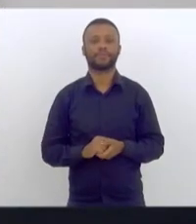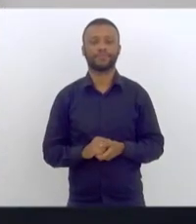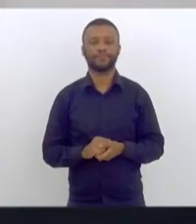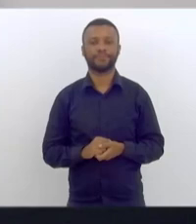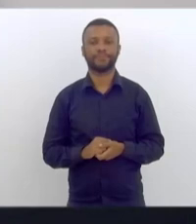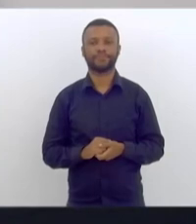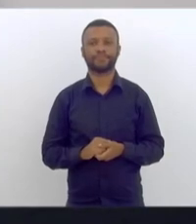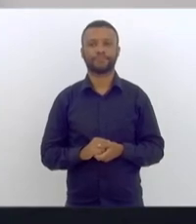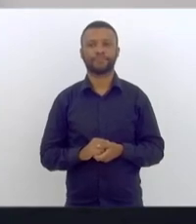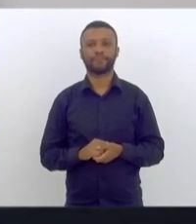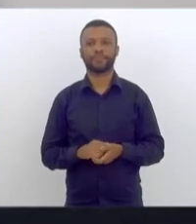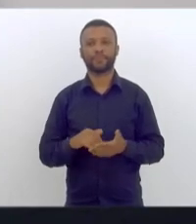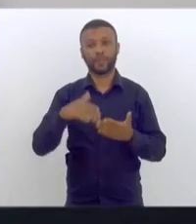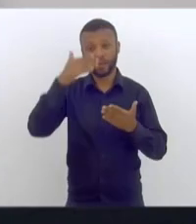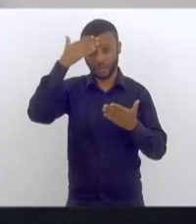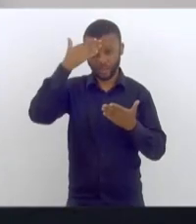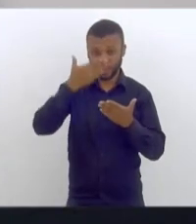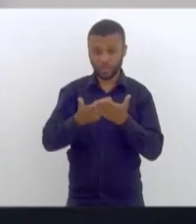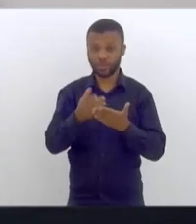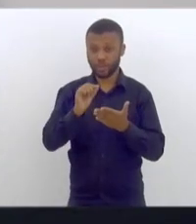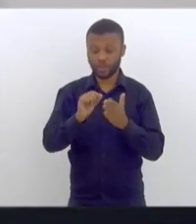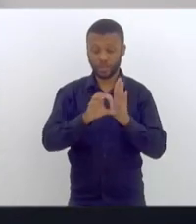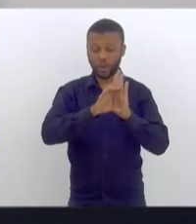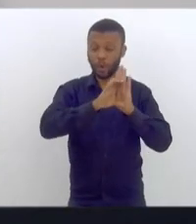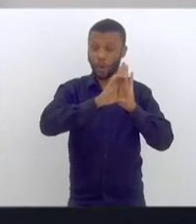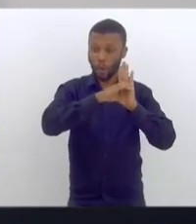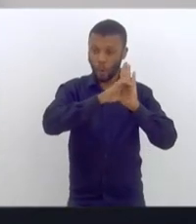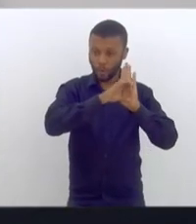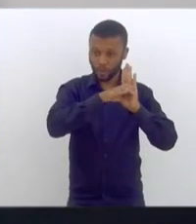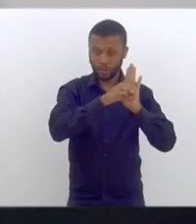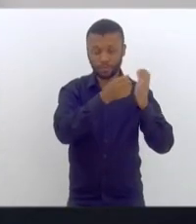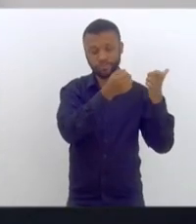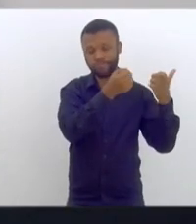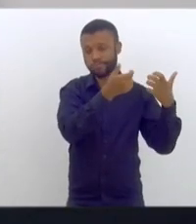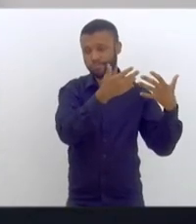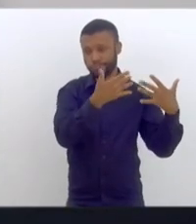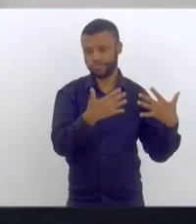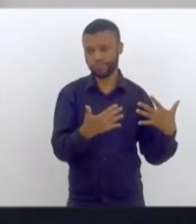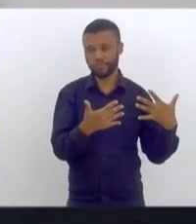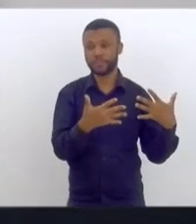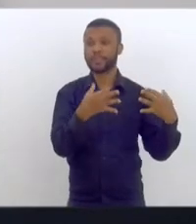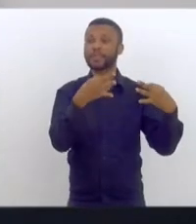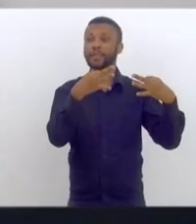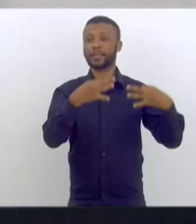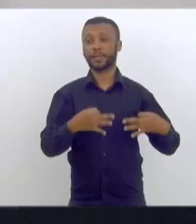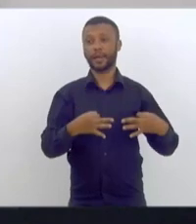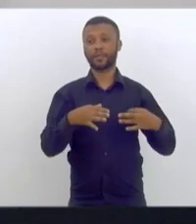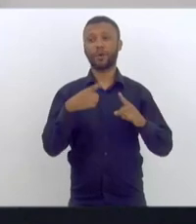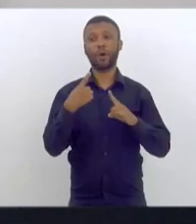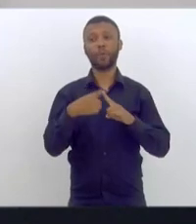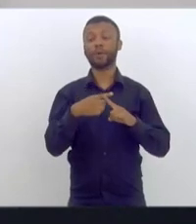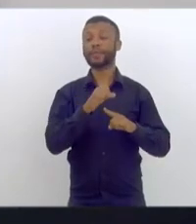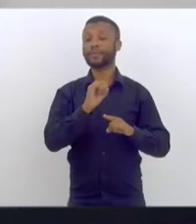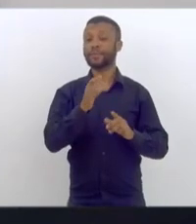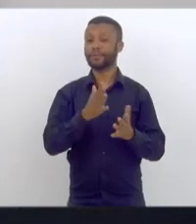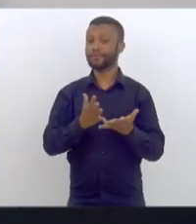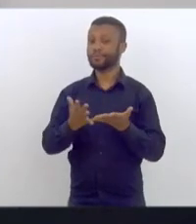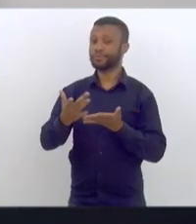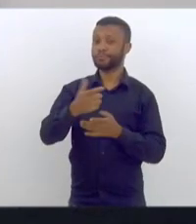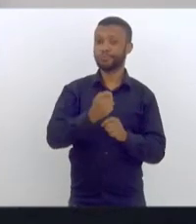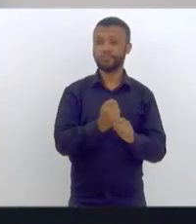Eu acho que o conceito tá correto porque se você vai capitalizar a